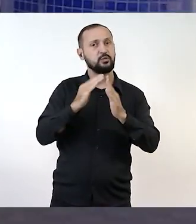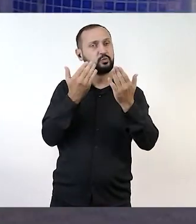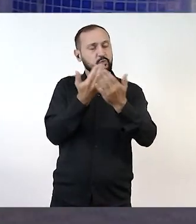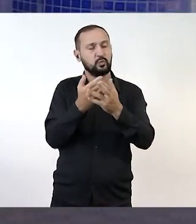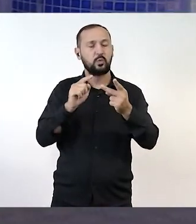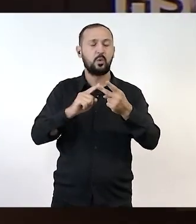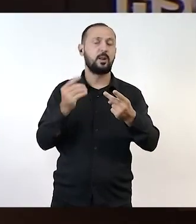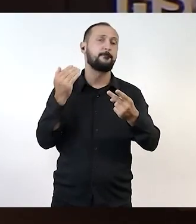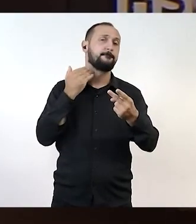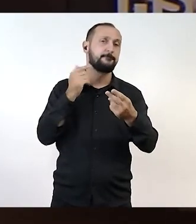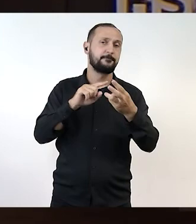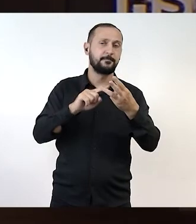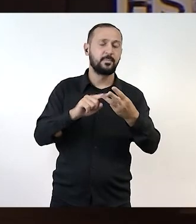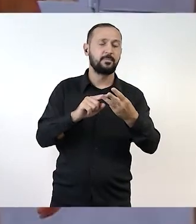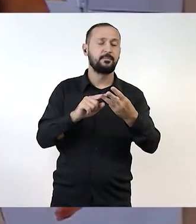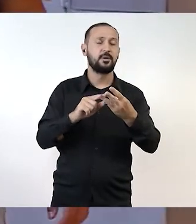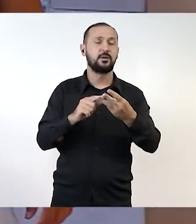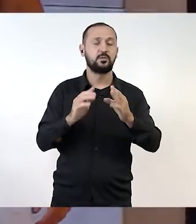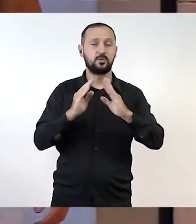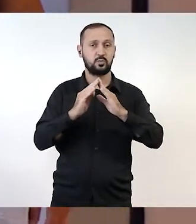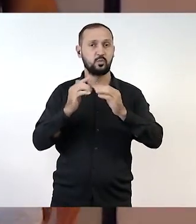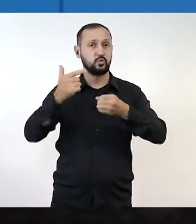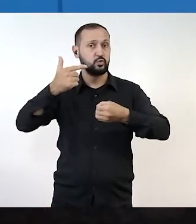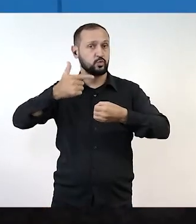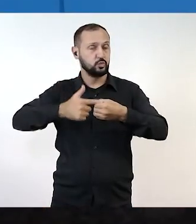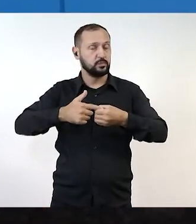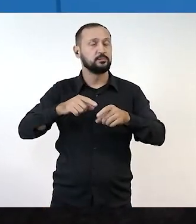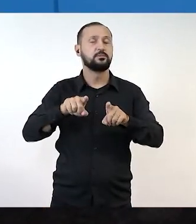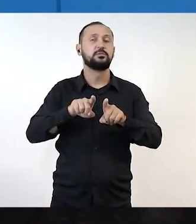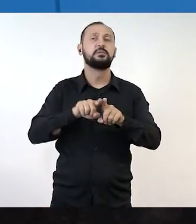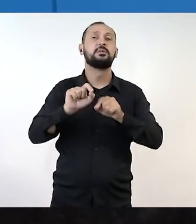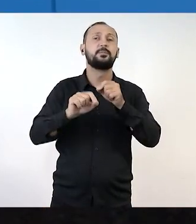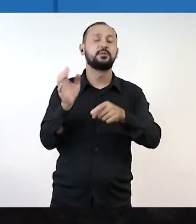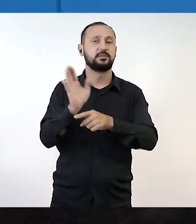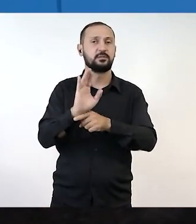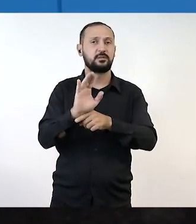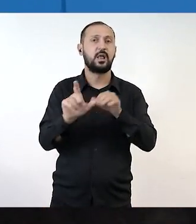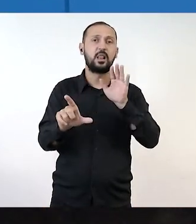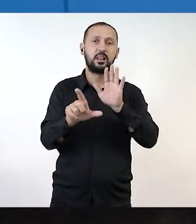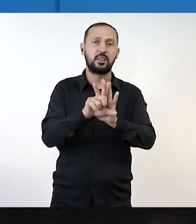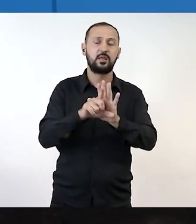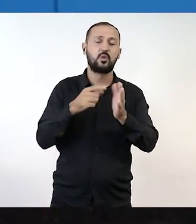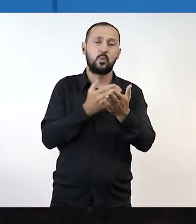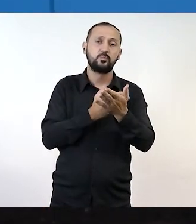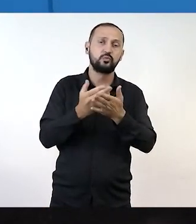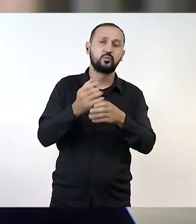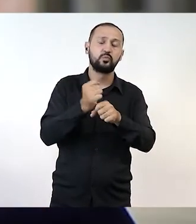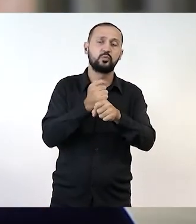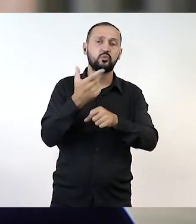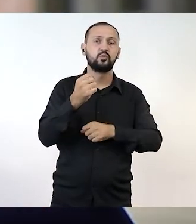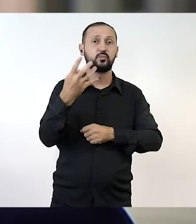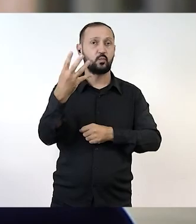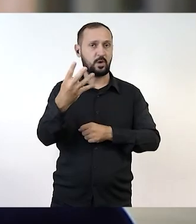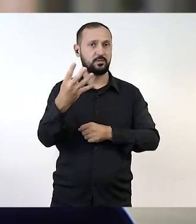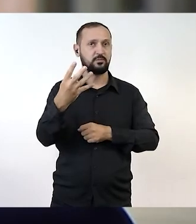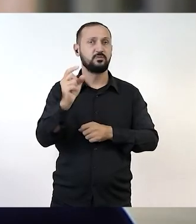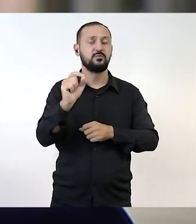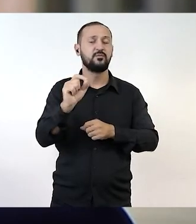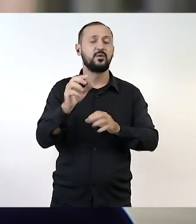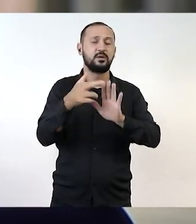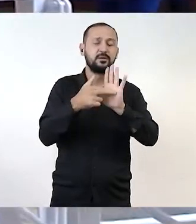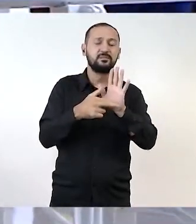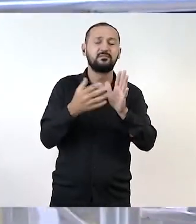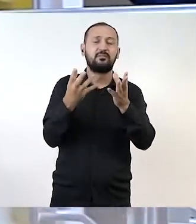agências bancárias, postos de gasolina e cinemas. Segundo o autor, a lei existia desde 2004, porém não foi regulamentada e